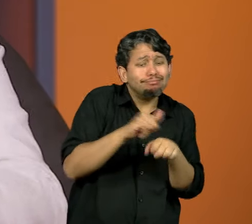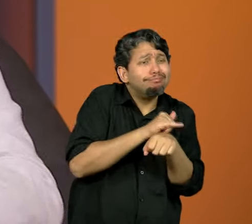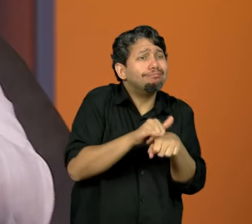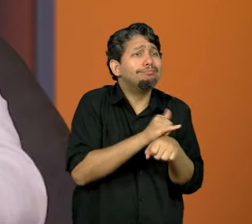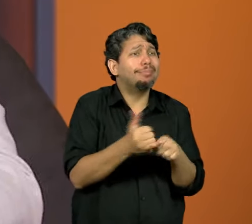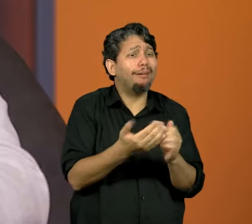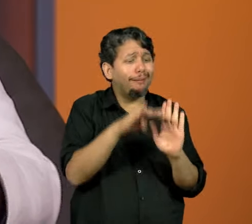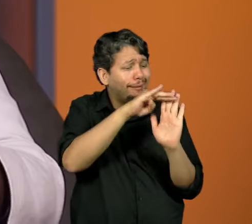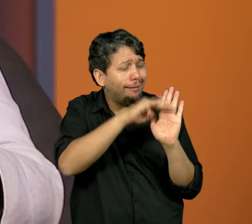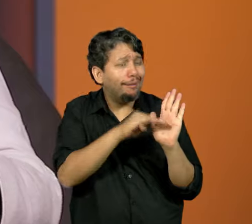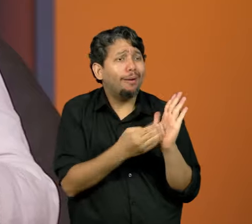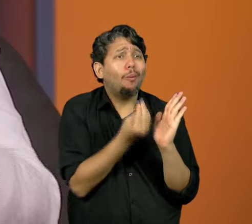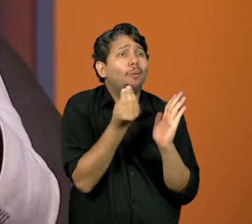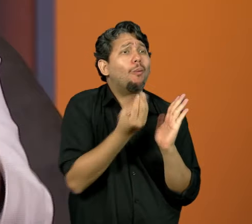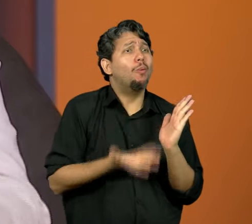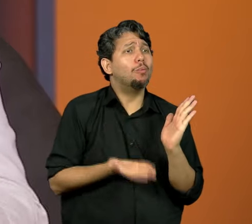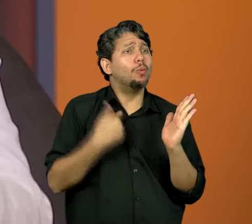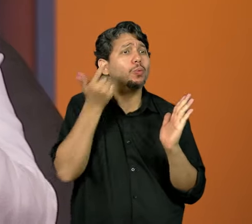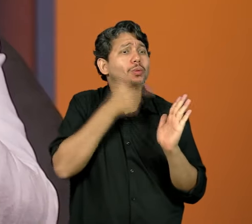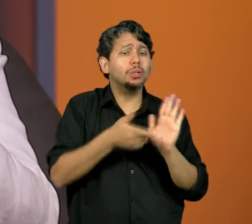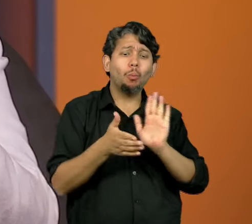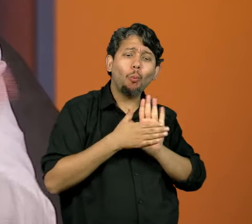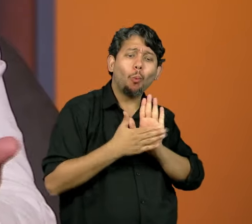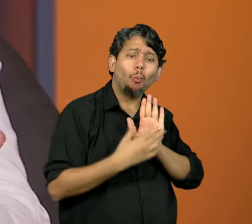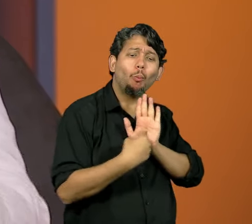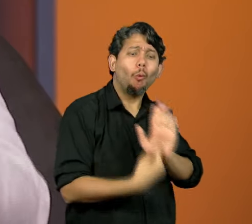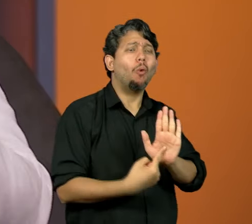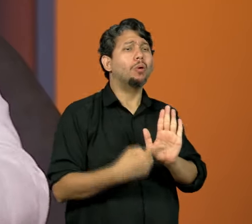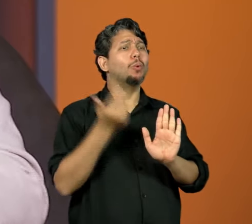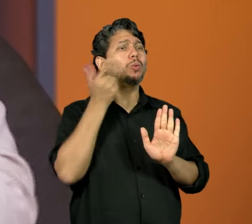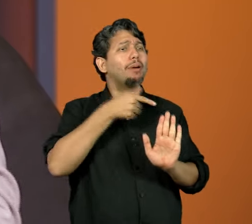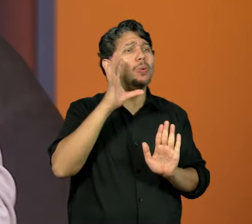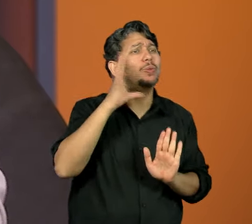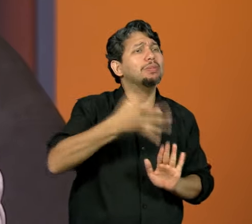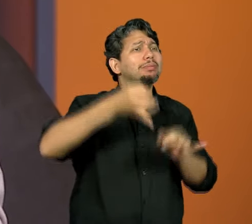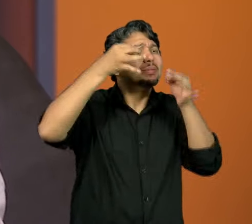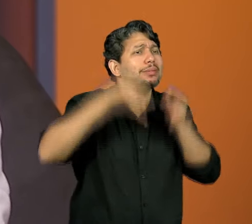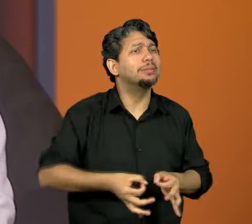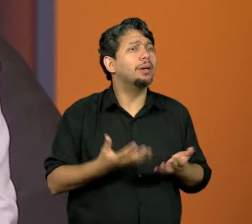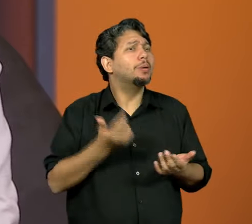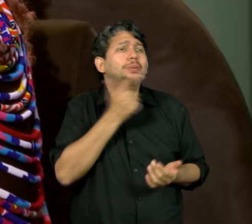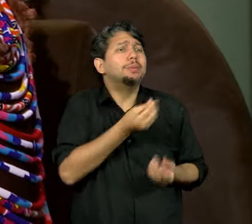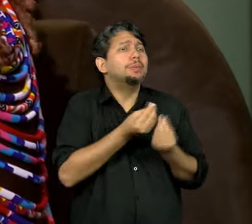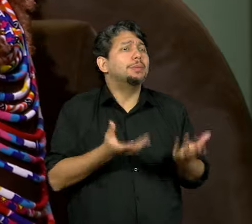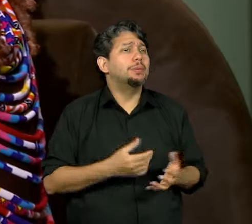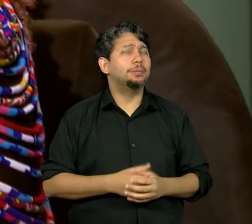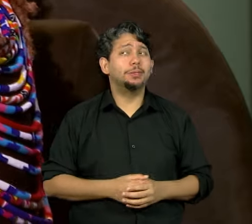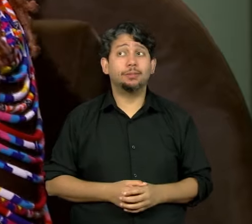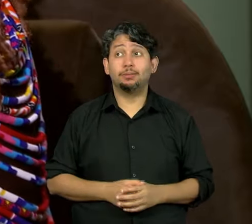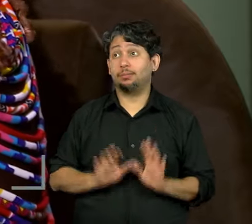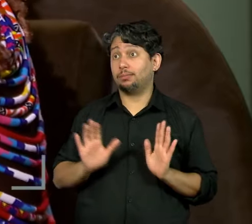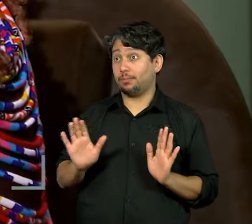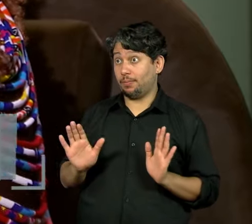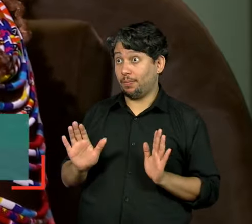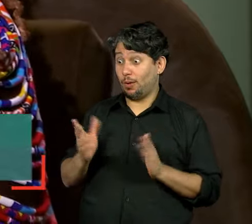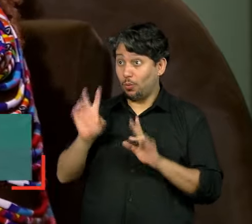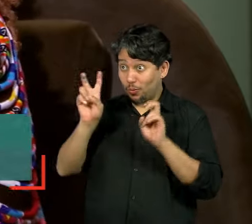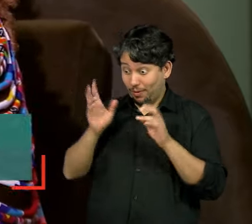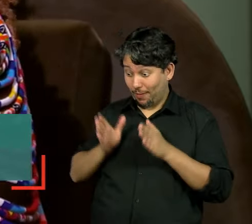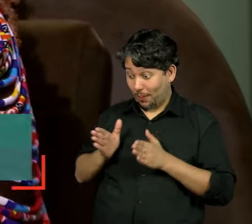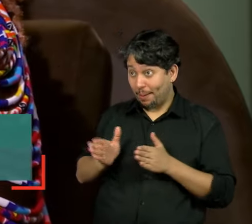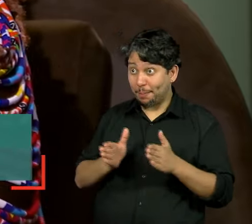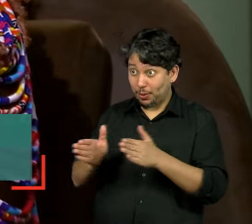meio, uma forma de sermos bem propositivos, assertivos e resolutivos nessa questão? Eu diria que o começo do caminho da